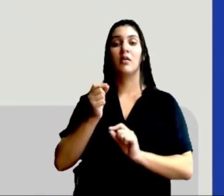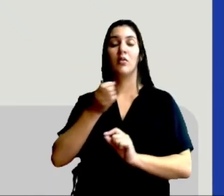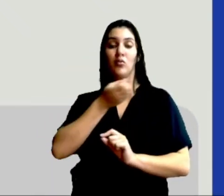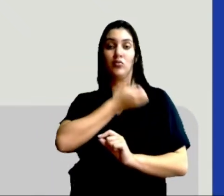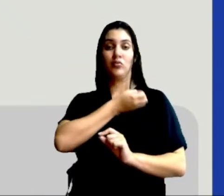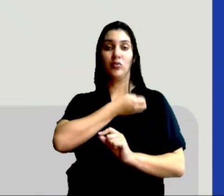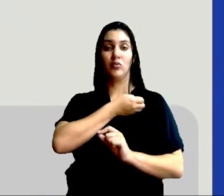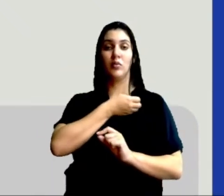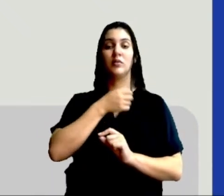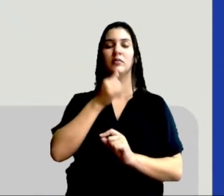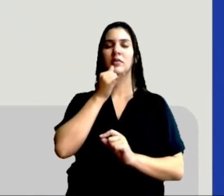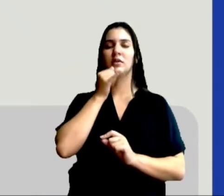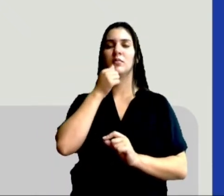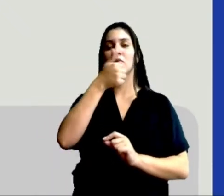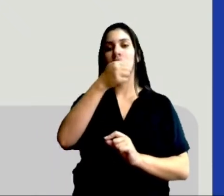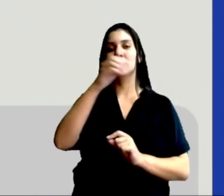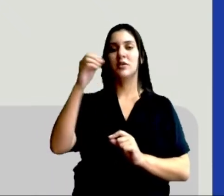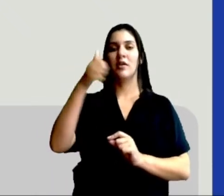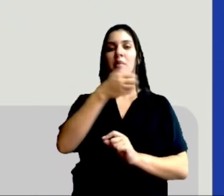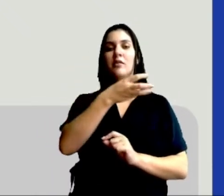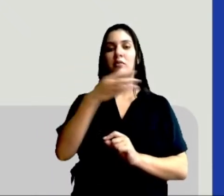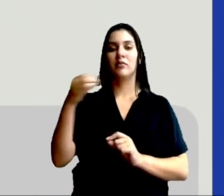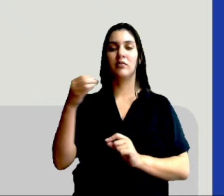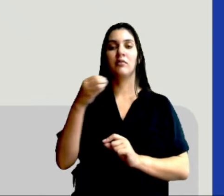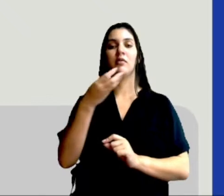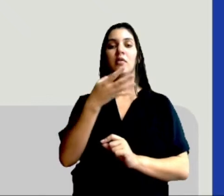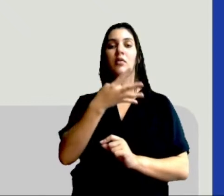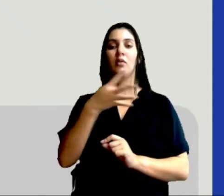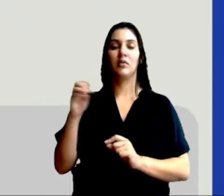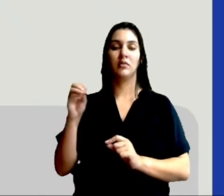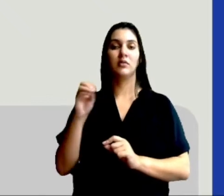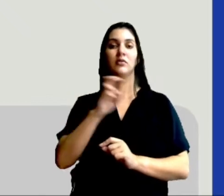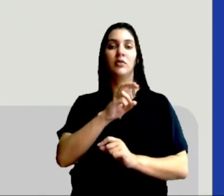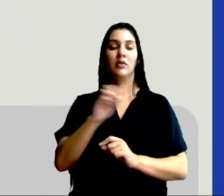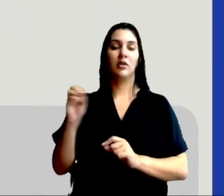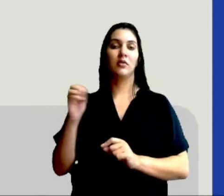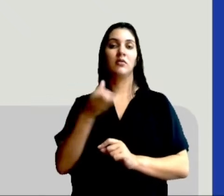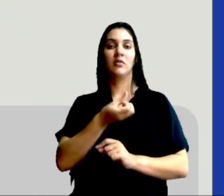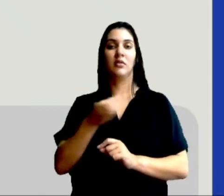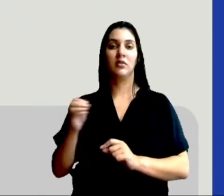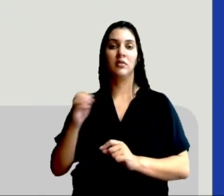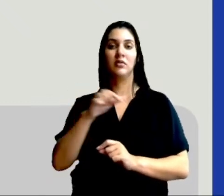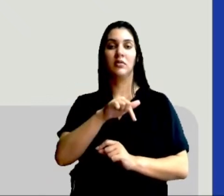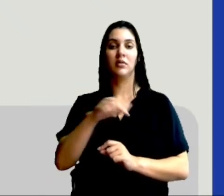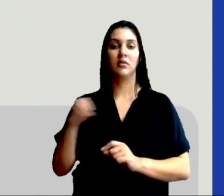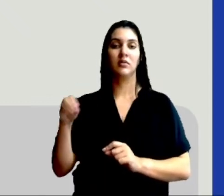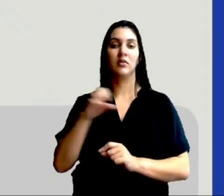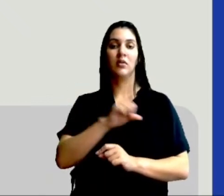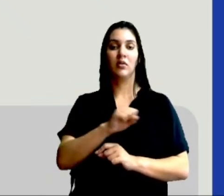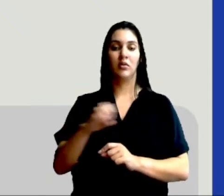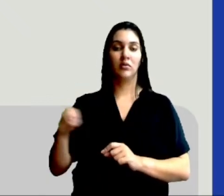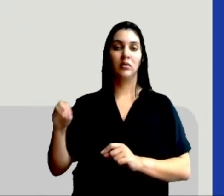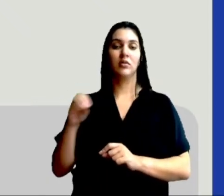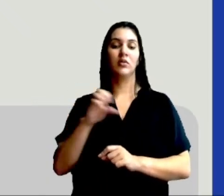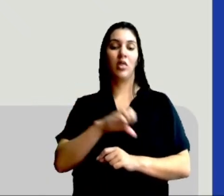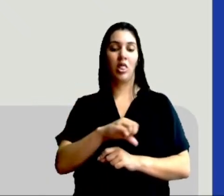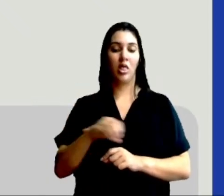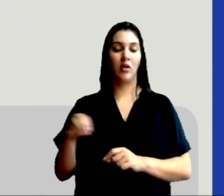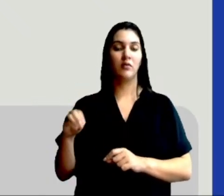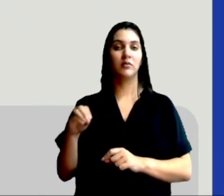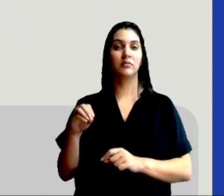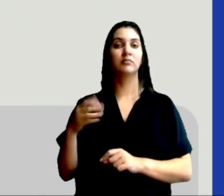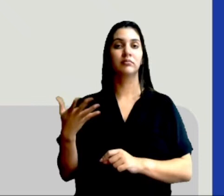nessa sequência. Vamos de 100 em 100. 100, 200, 300, 400, 500, 600, 700, 800,